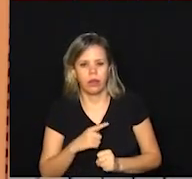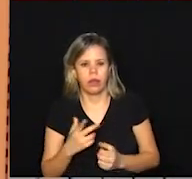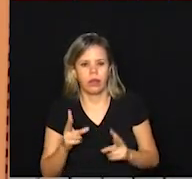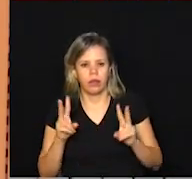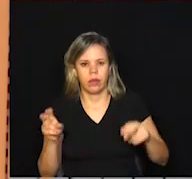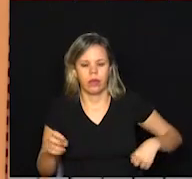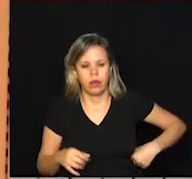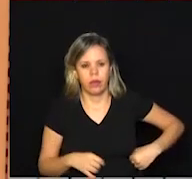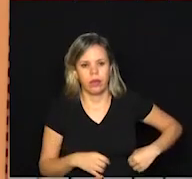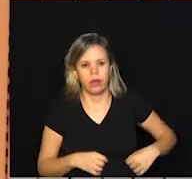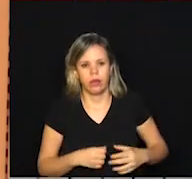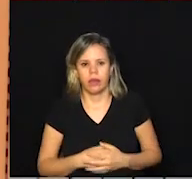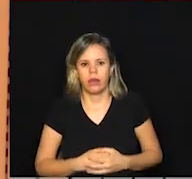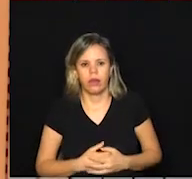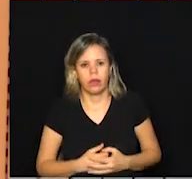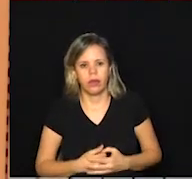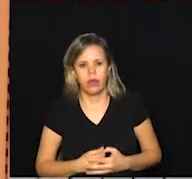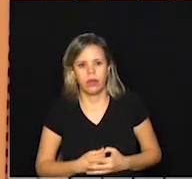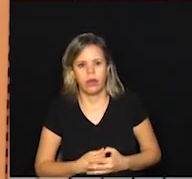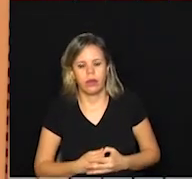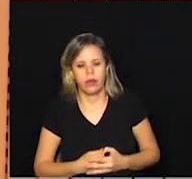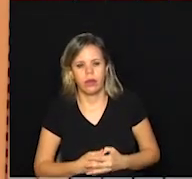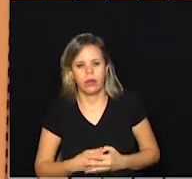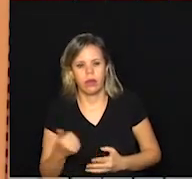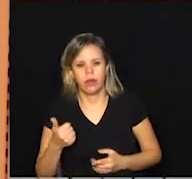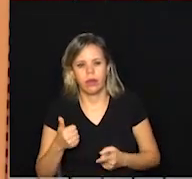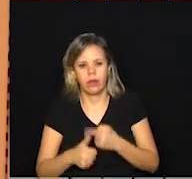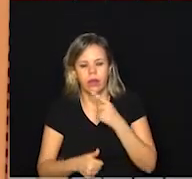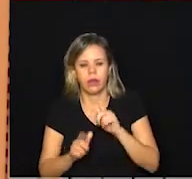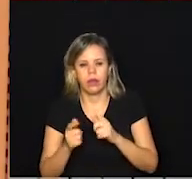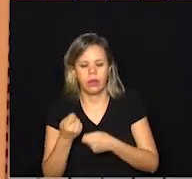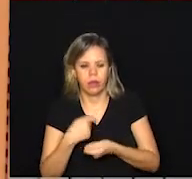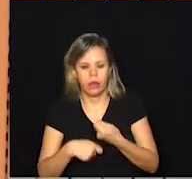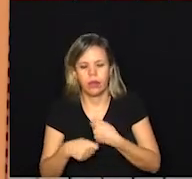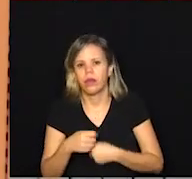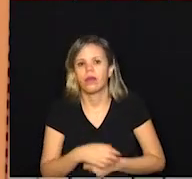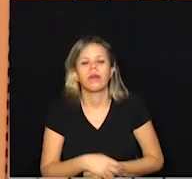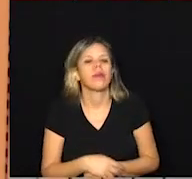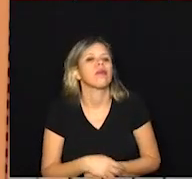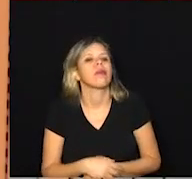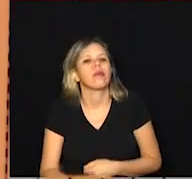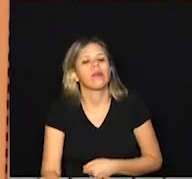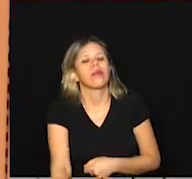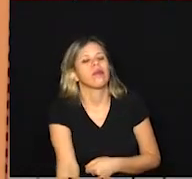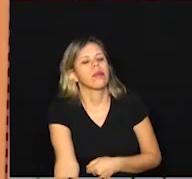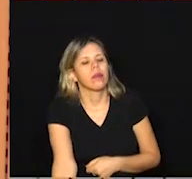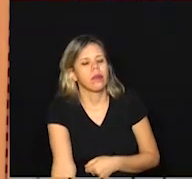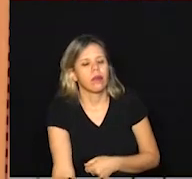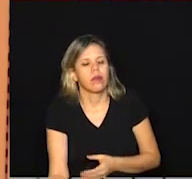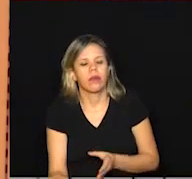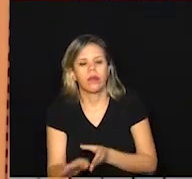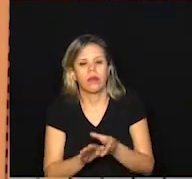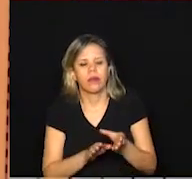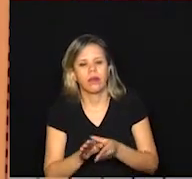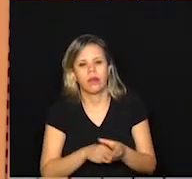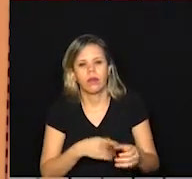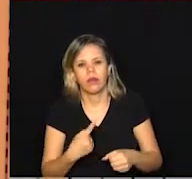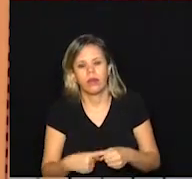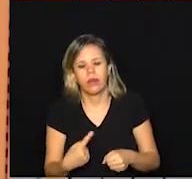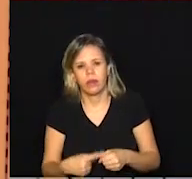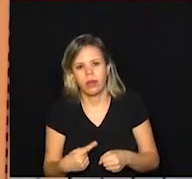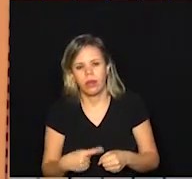Essa a essa primeira gestão do do Conselho Municipal e